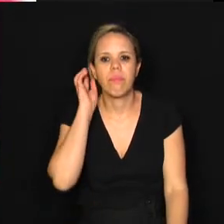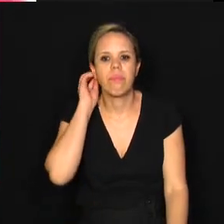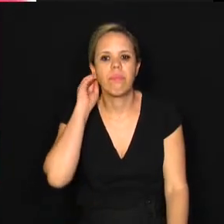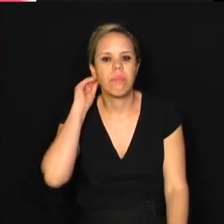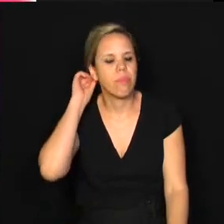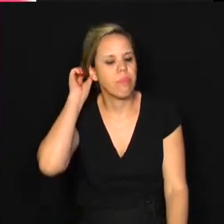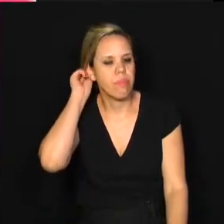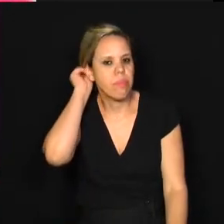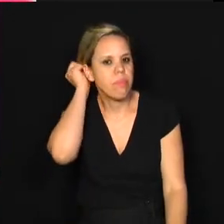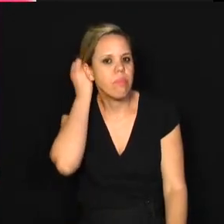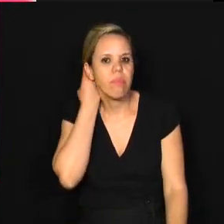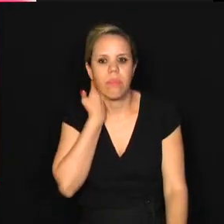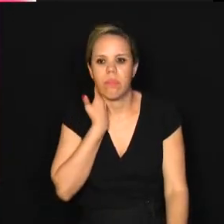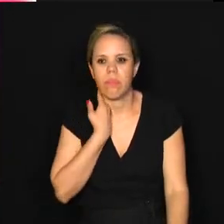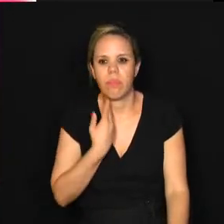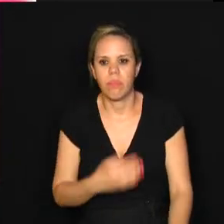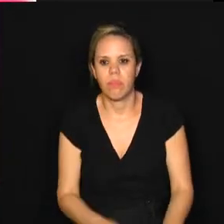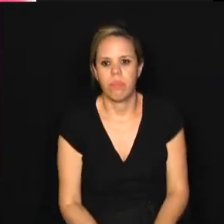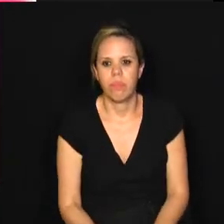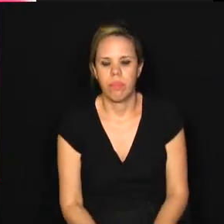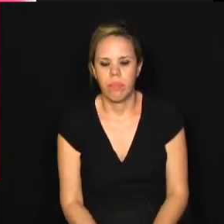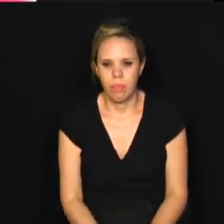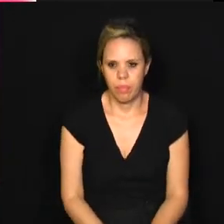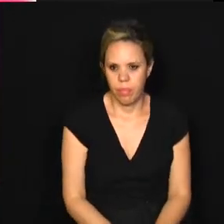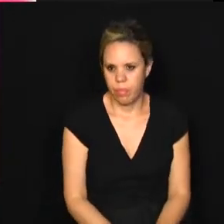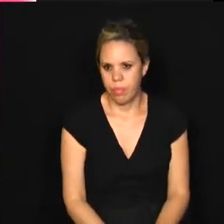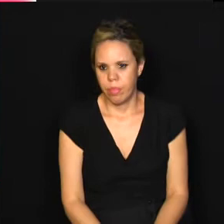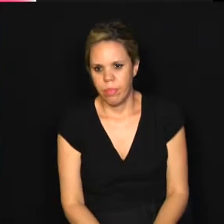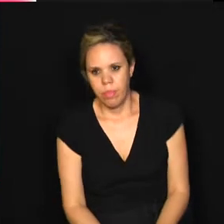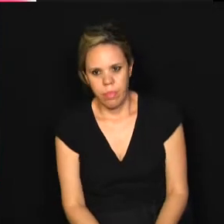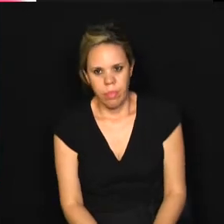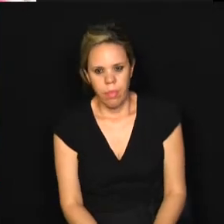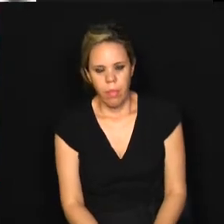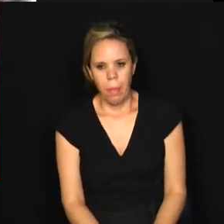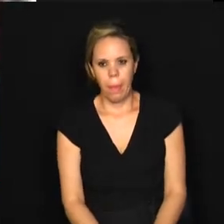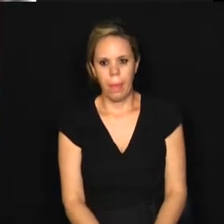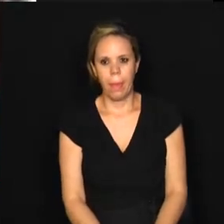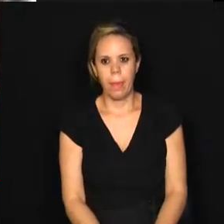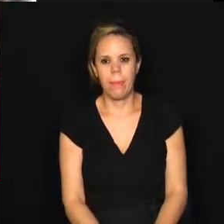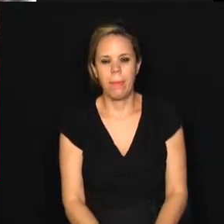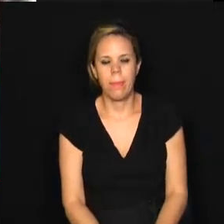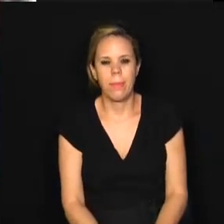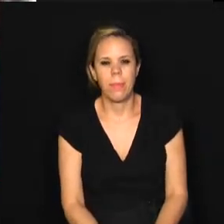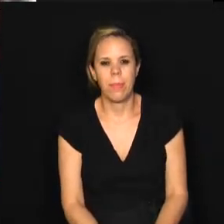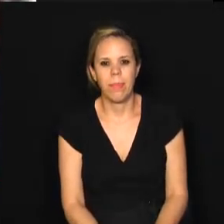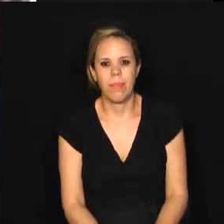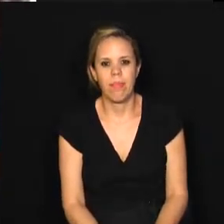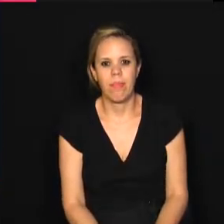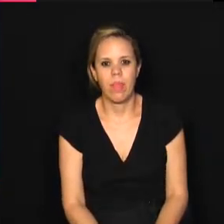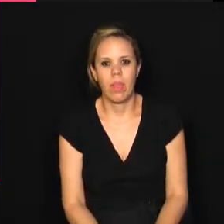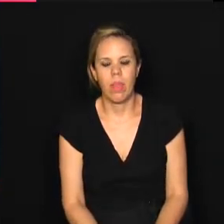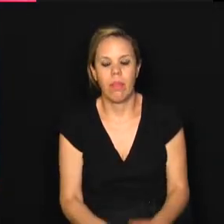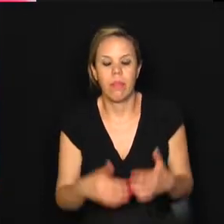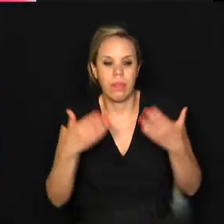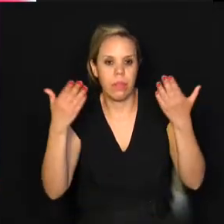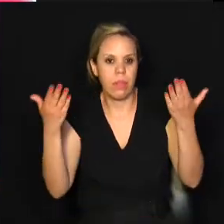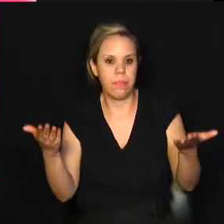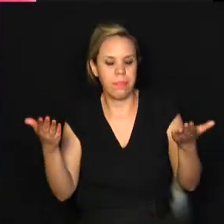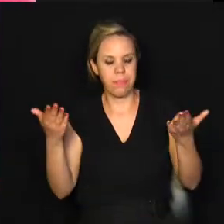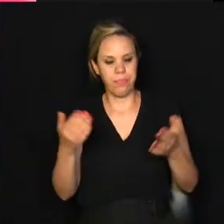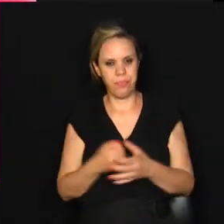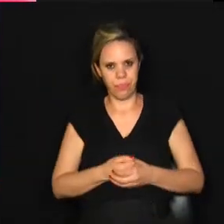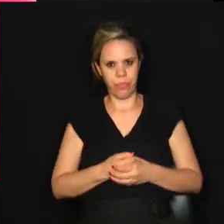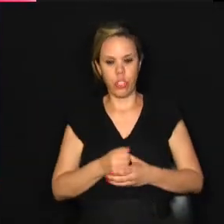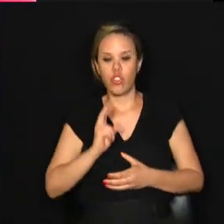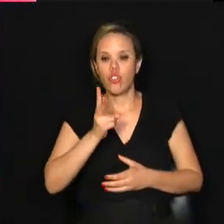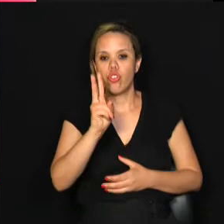Estão me ouvindo? Oh, muito bem, Mauro. Tá legalzinho aqui seu sinal. Tá. Sim. Então, só pegando um